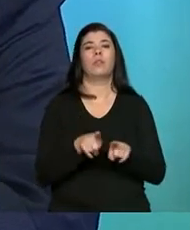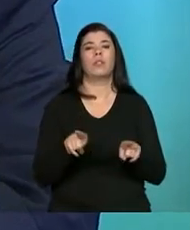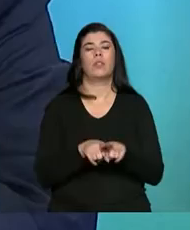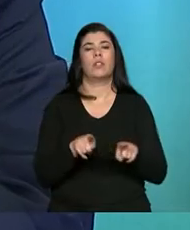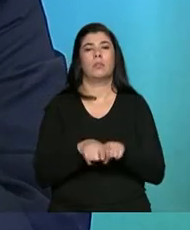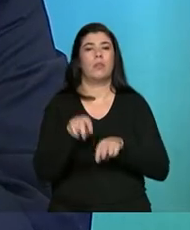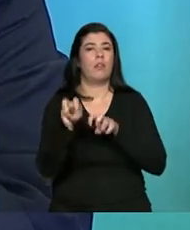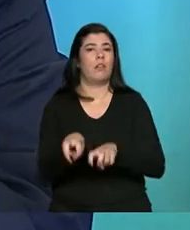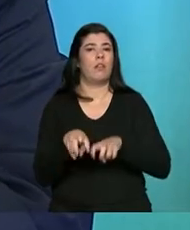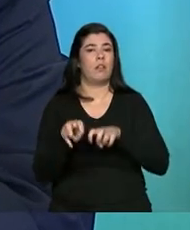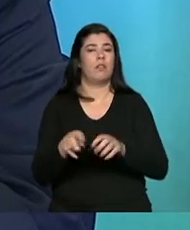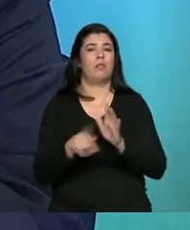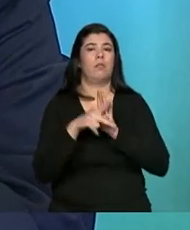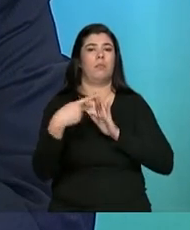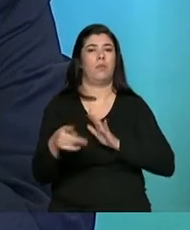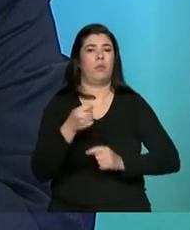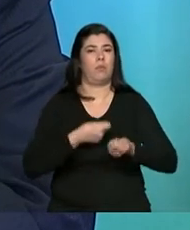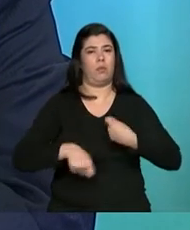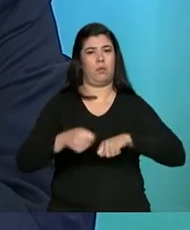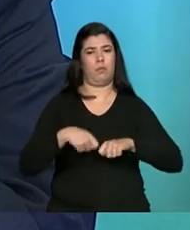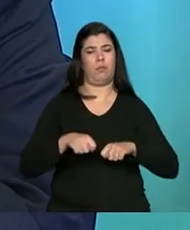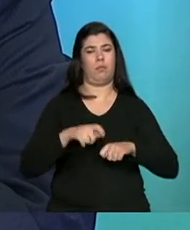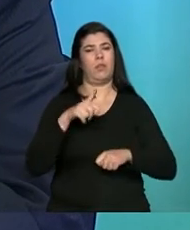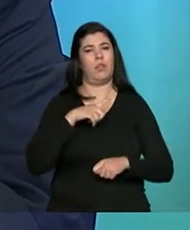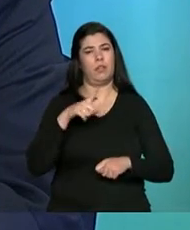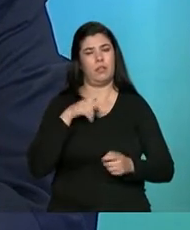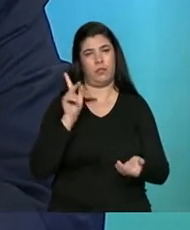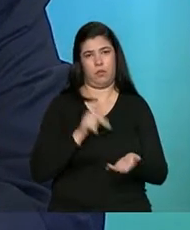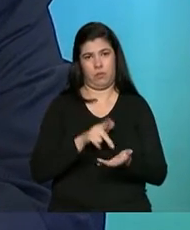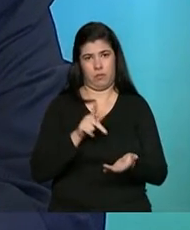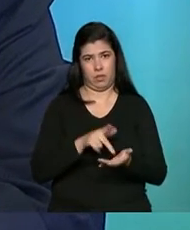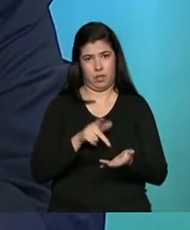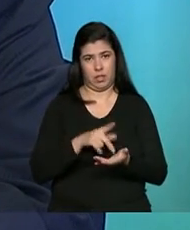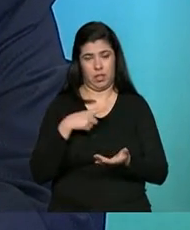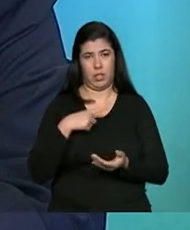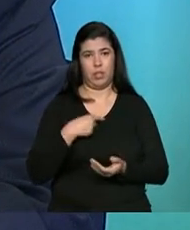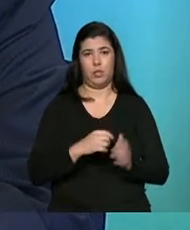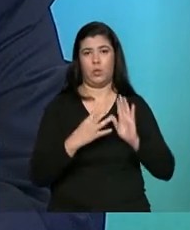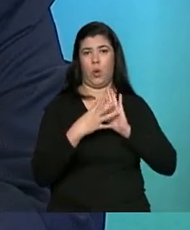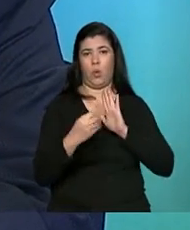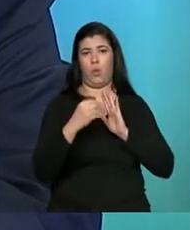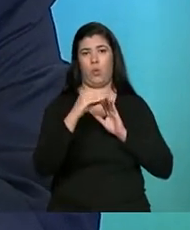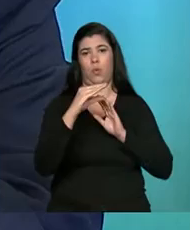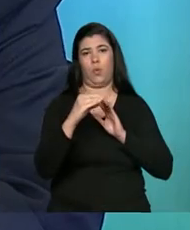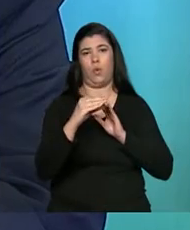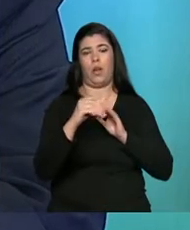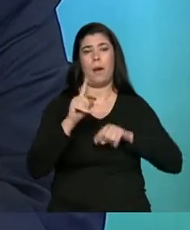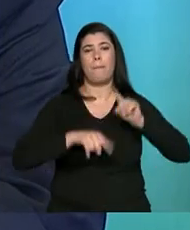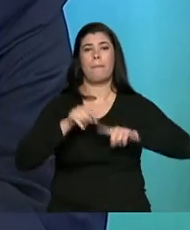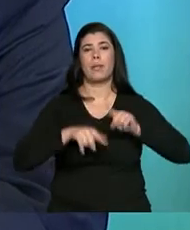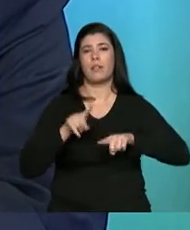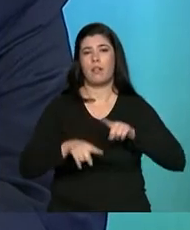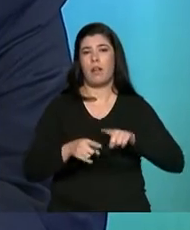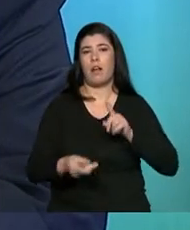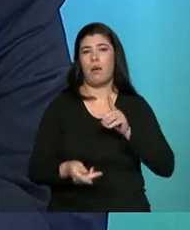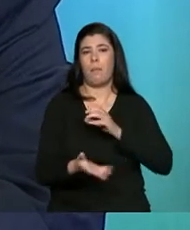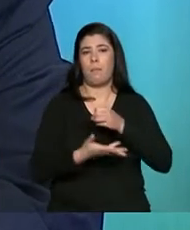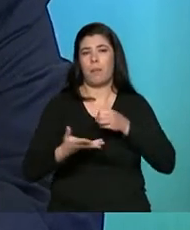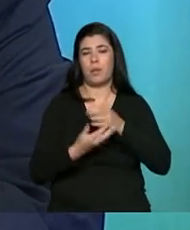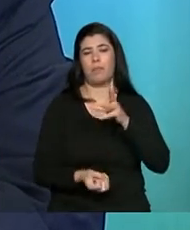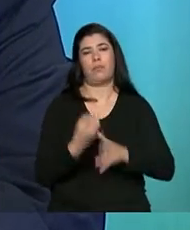do setor econômico brasileiro tenha no insumo elétrico um componente mais competitivo e com